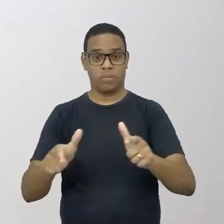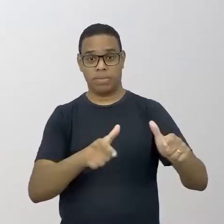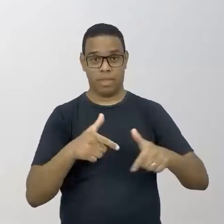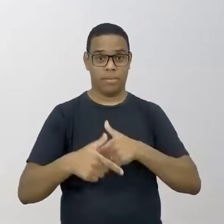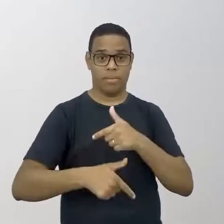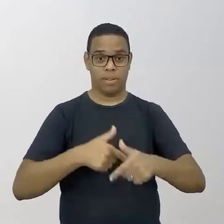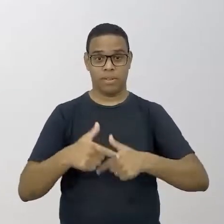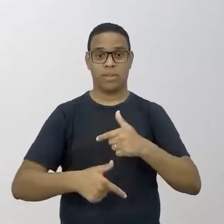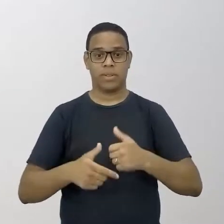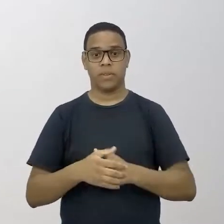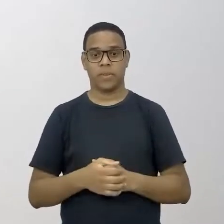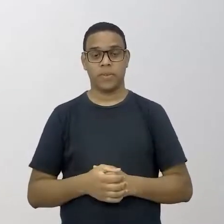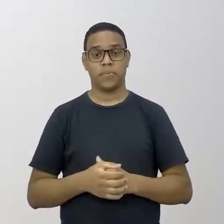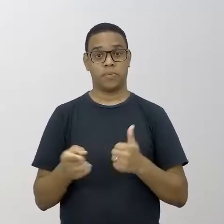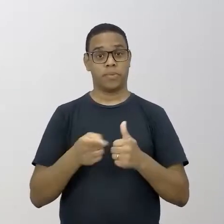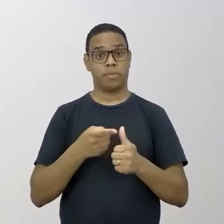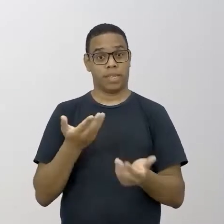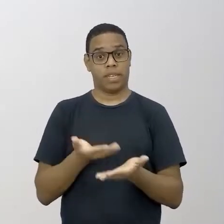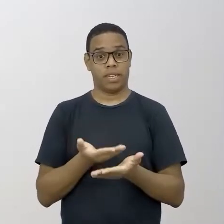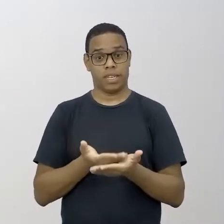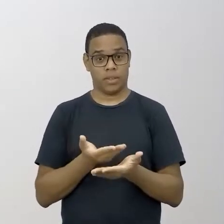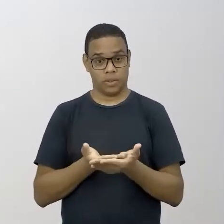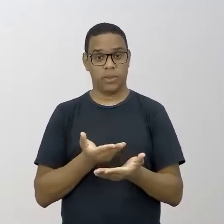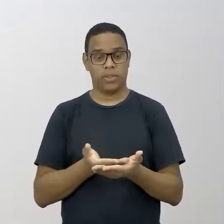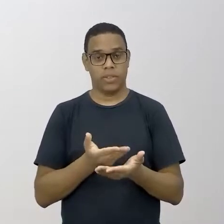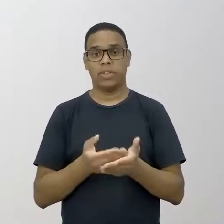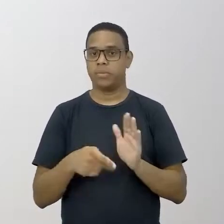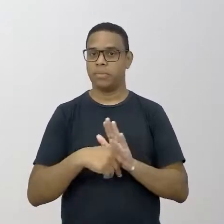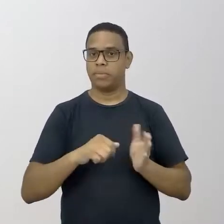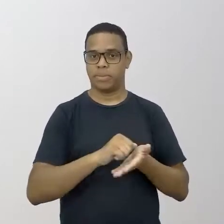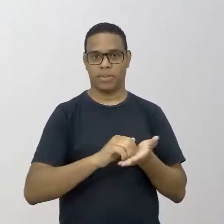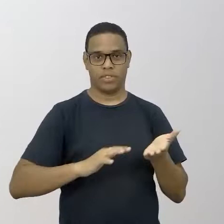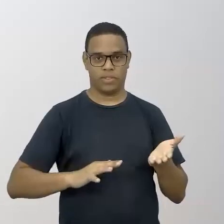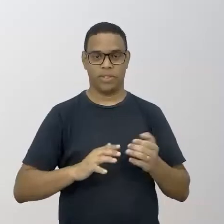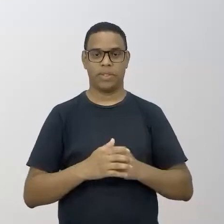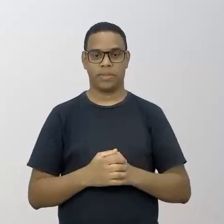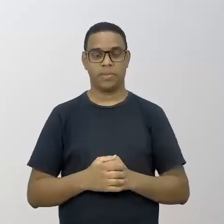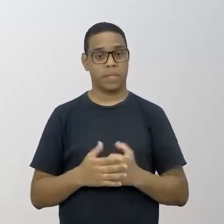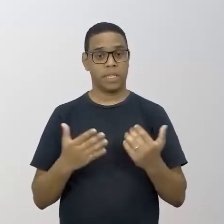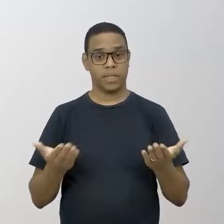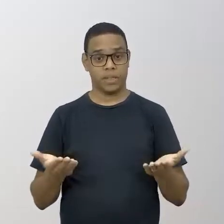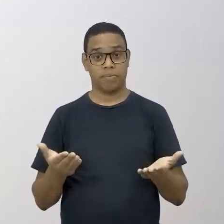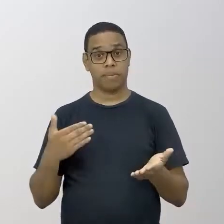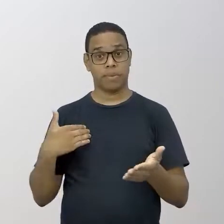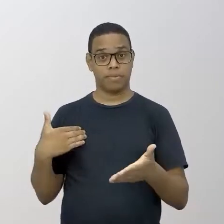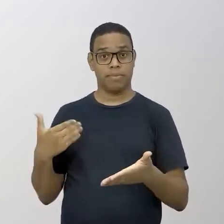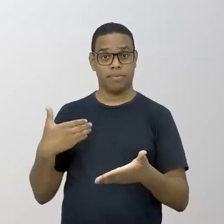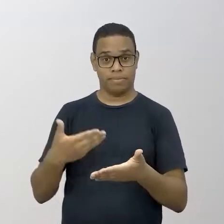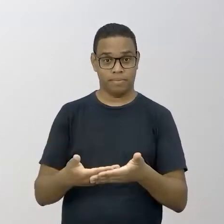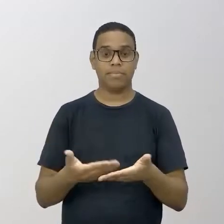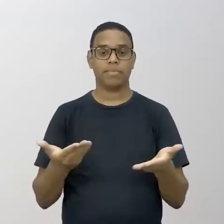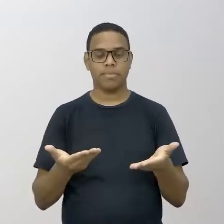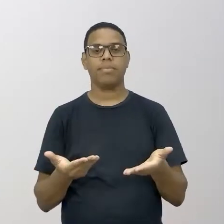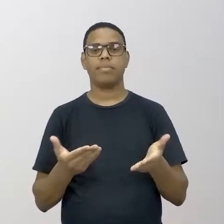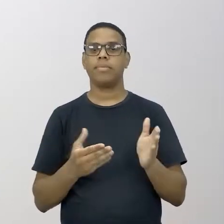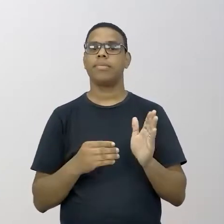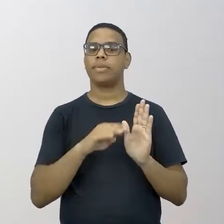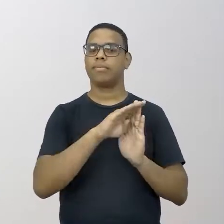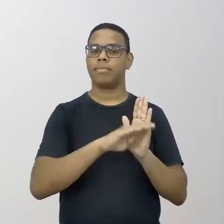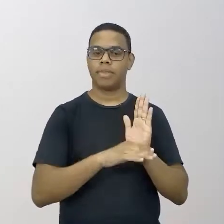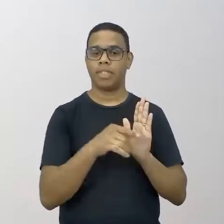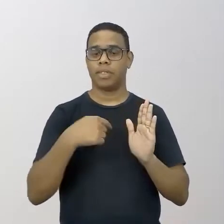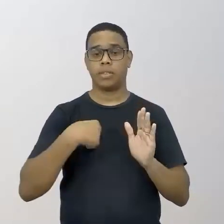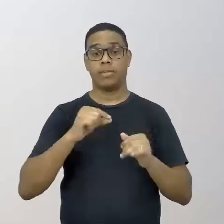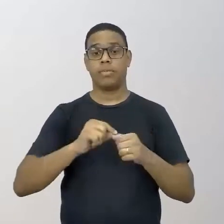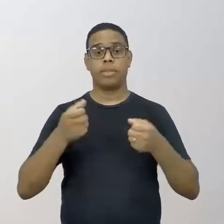Trabalho. Essa é a primeira aula da sistematização das atividades. Então, até aqui, nesse componente, o que eu fiz